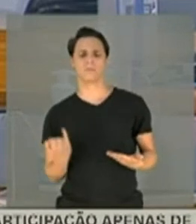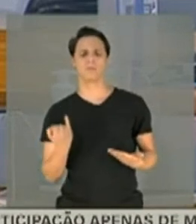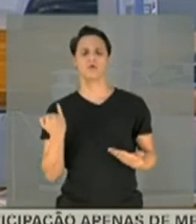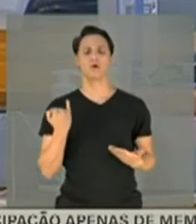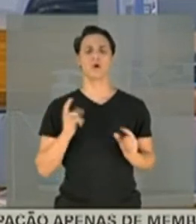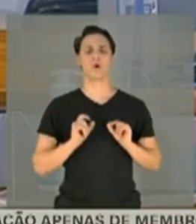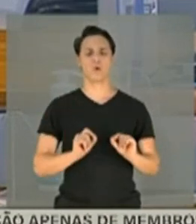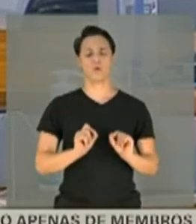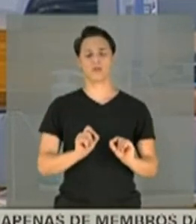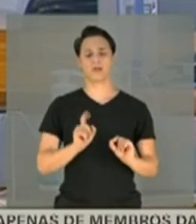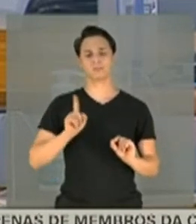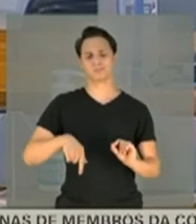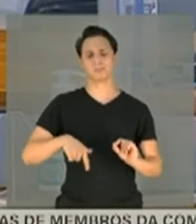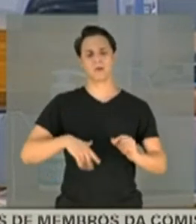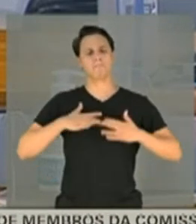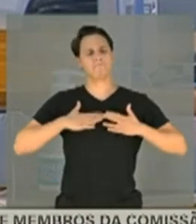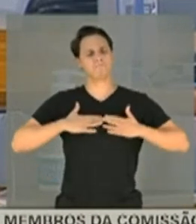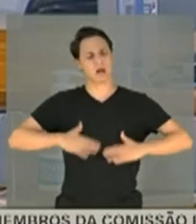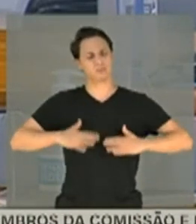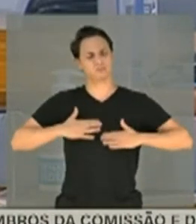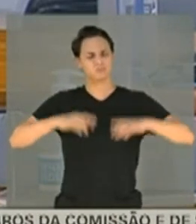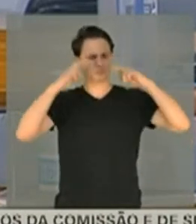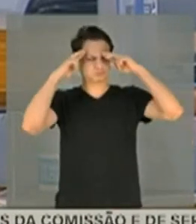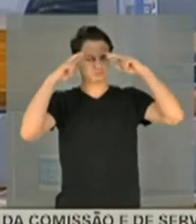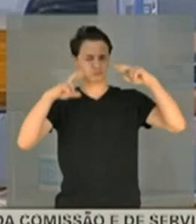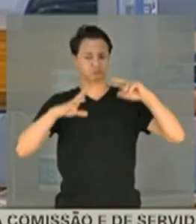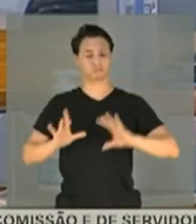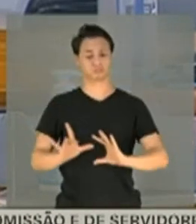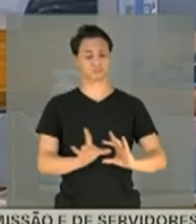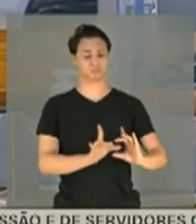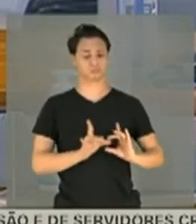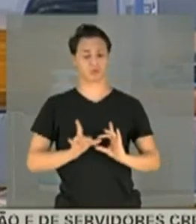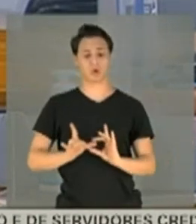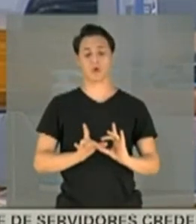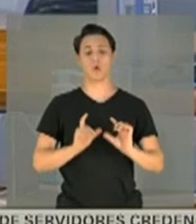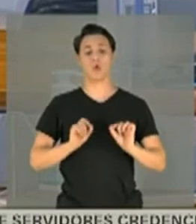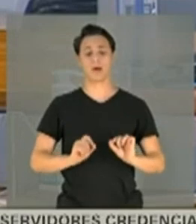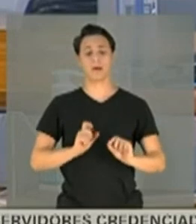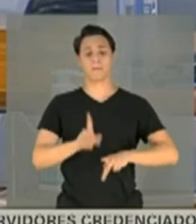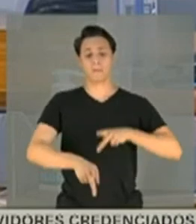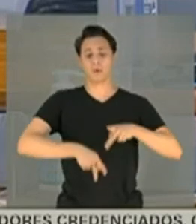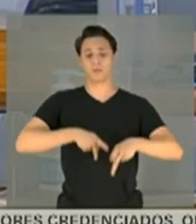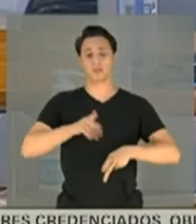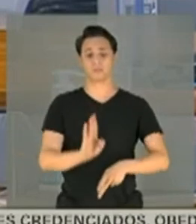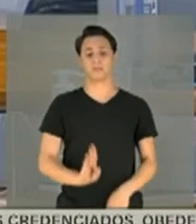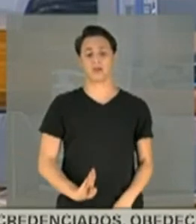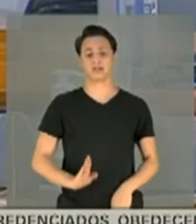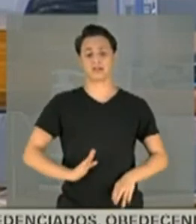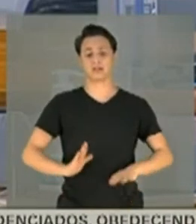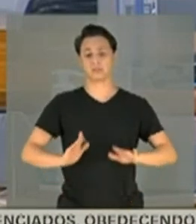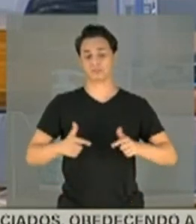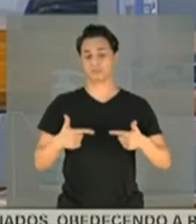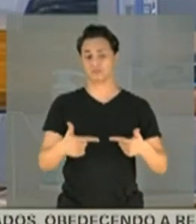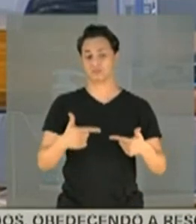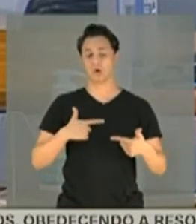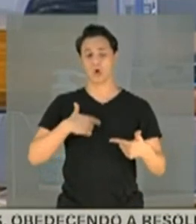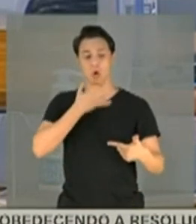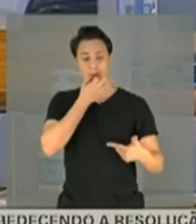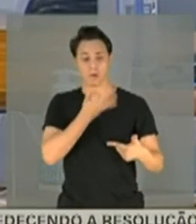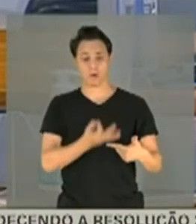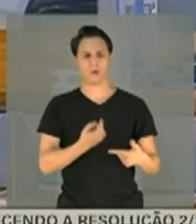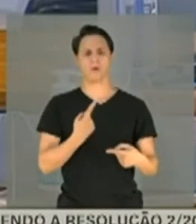pacífica e respeitosa, a população brasileira se manifeste, porque esse é um assunto